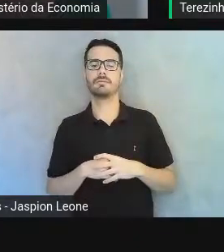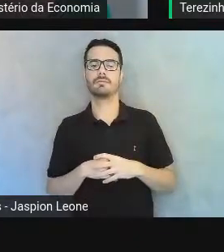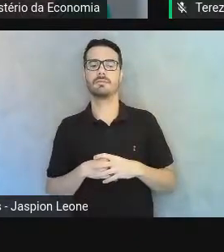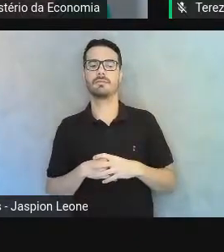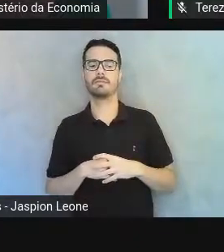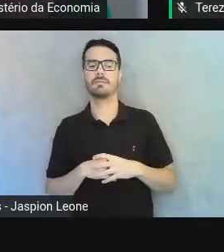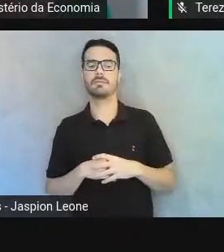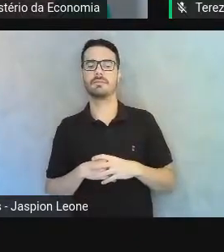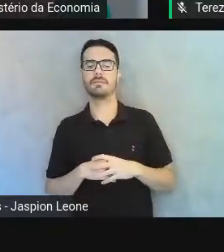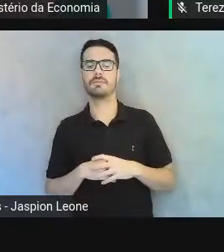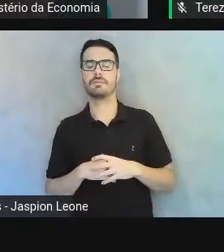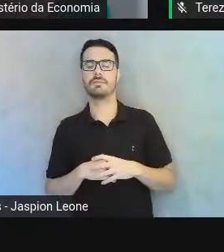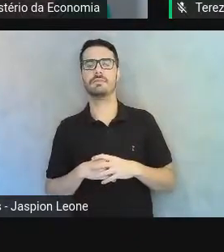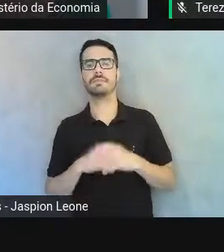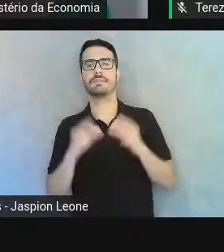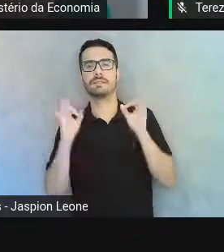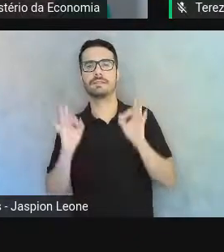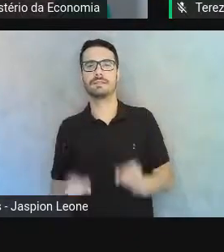Certo.